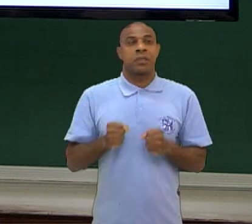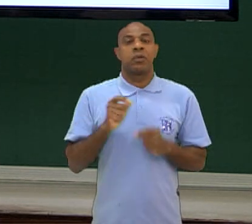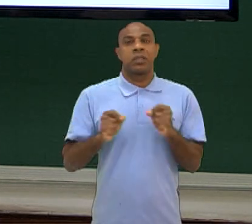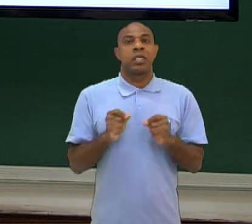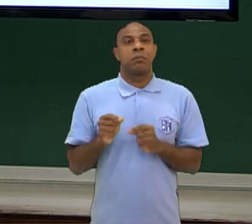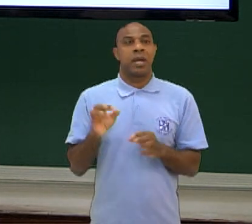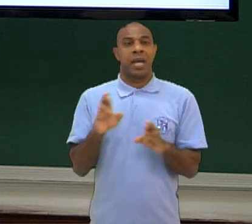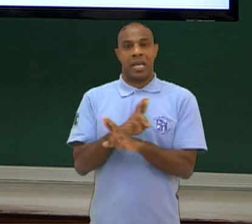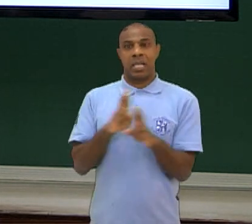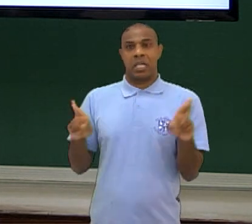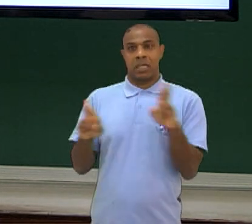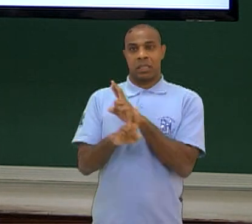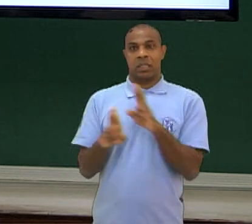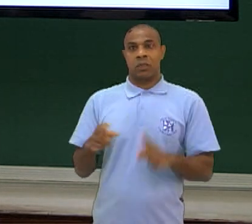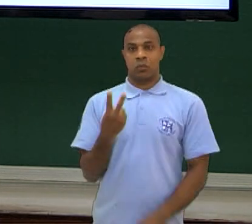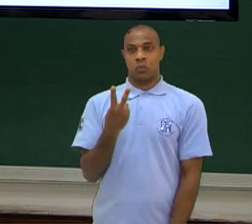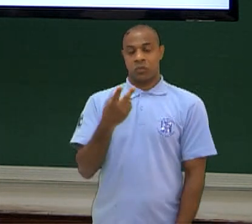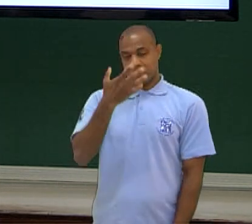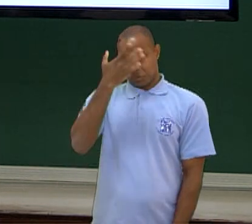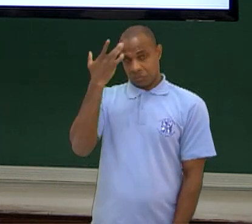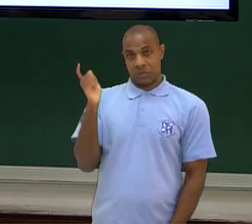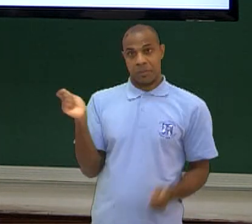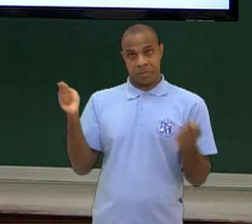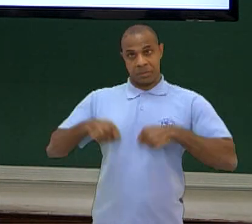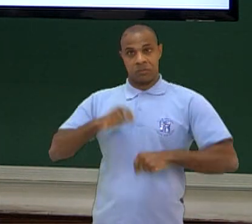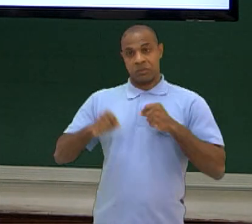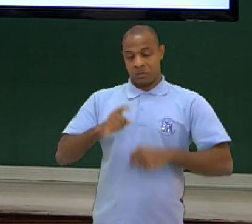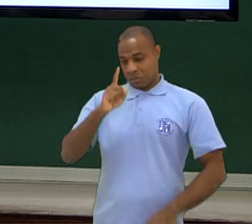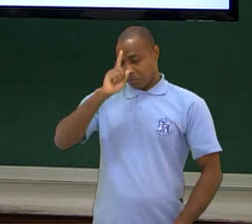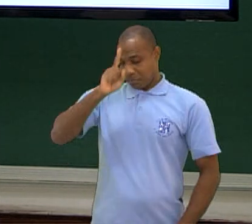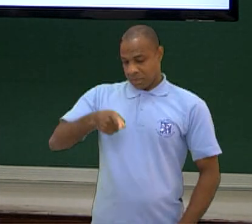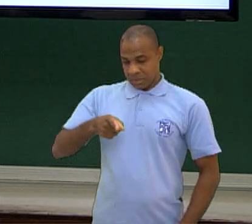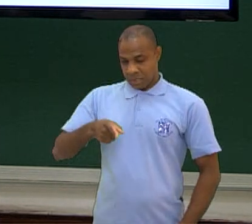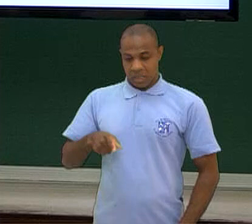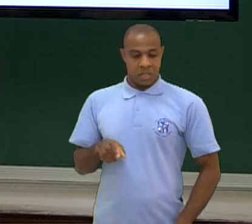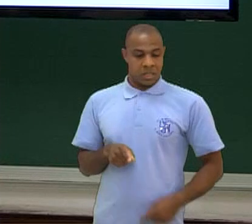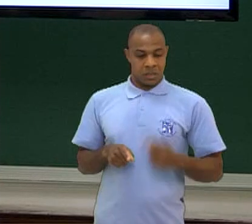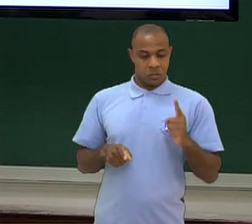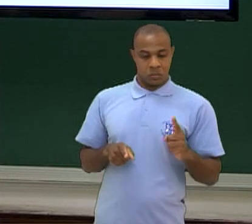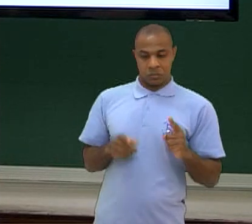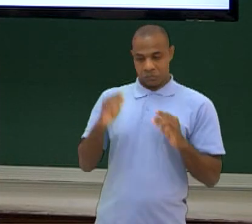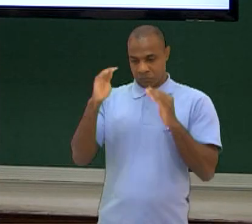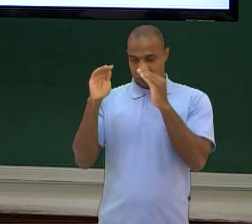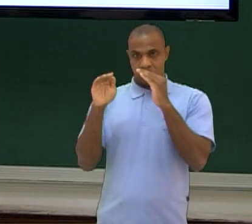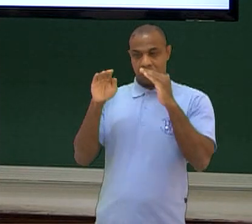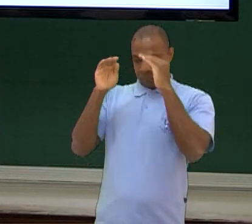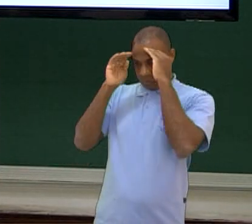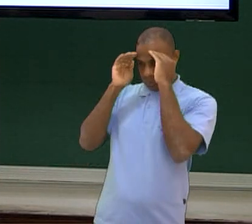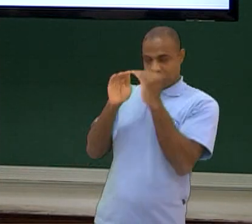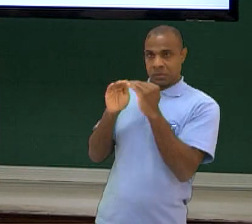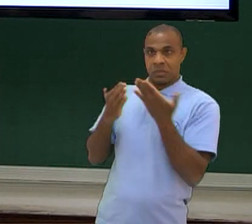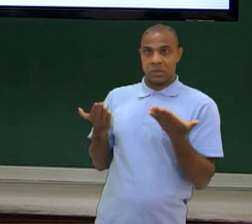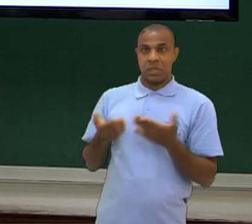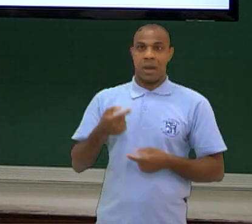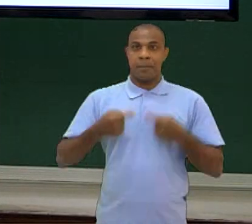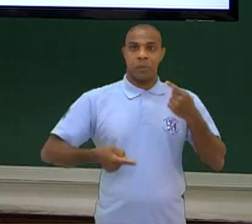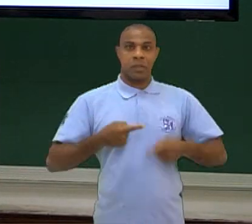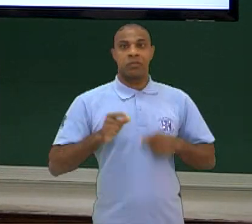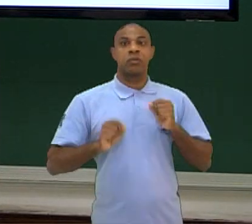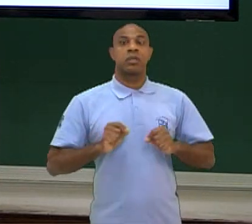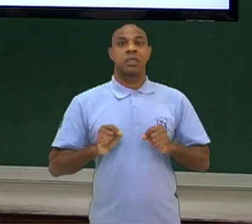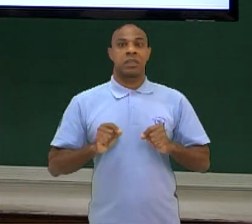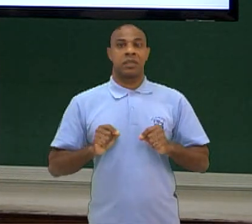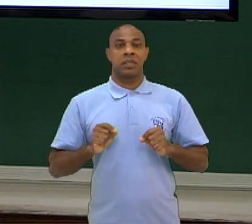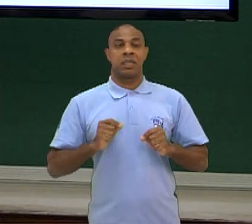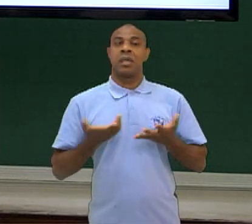relação entre duas pessoas, no qual alguém tem a capacidade de mandar e o outro tem a possibilidade de obedecer. A política vai dizer respeito